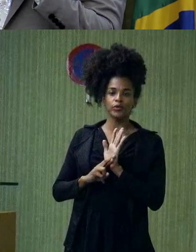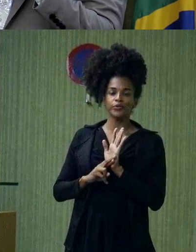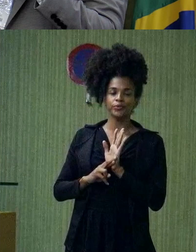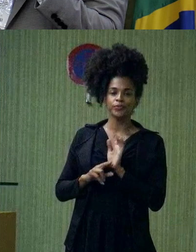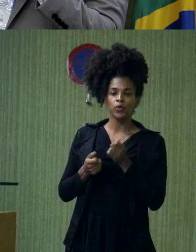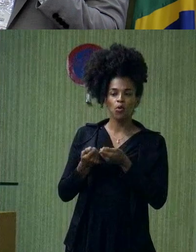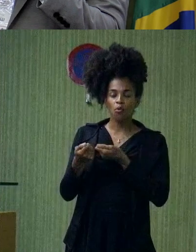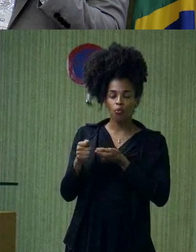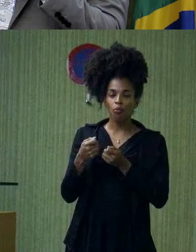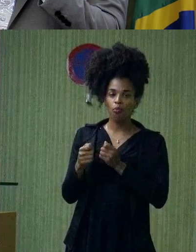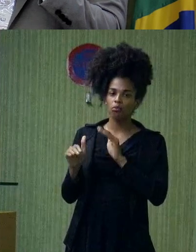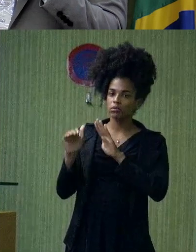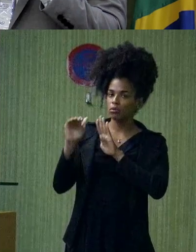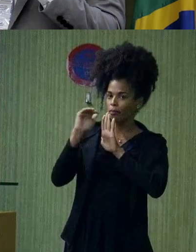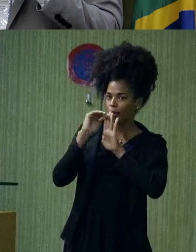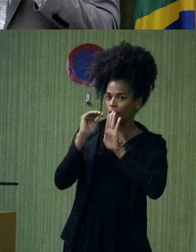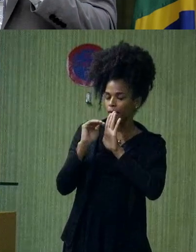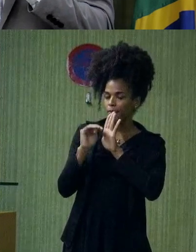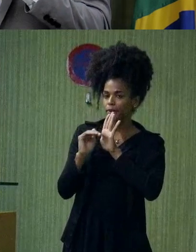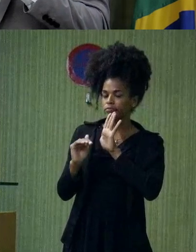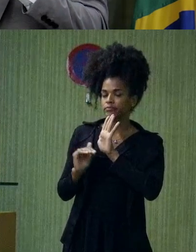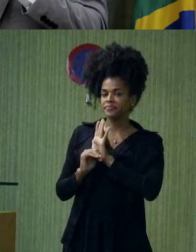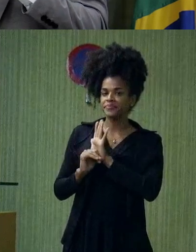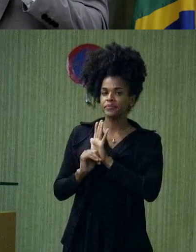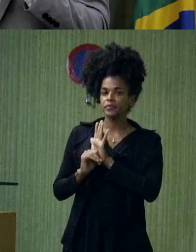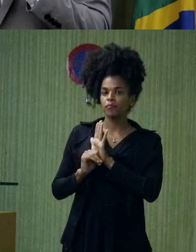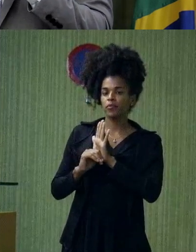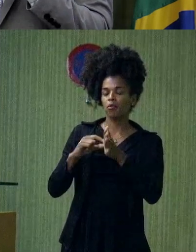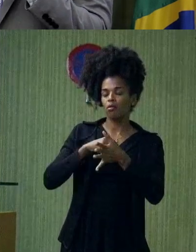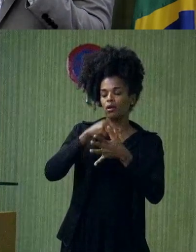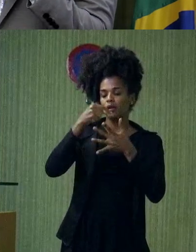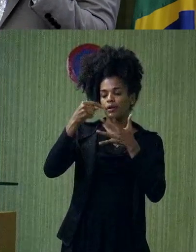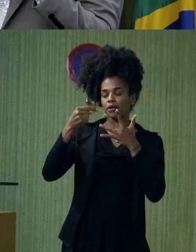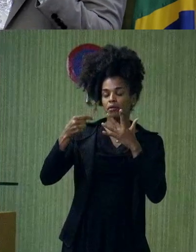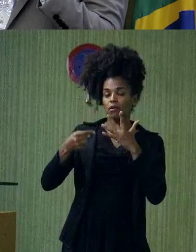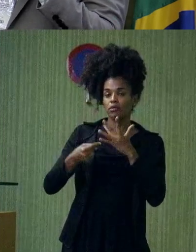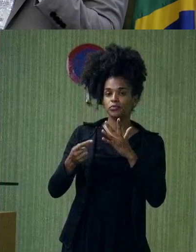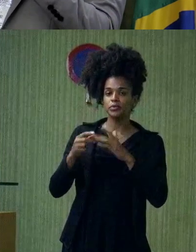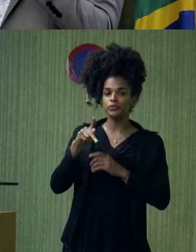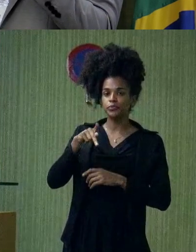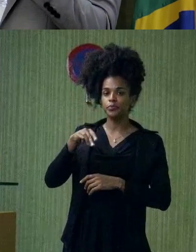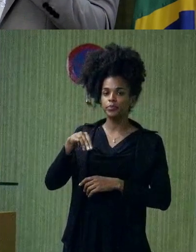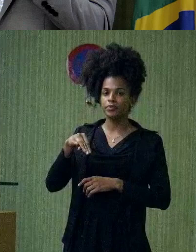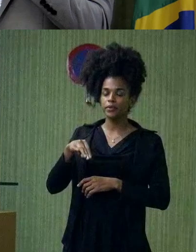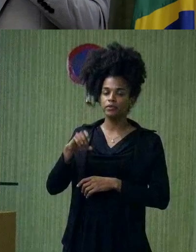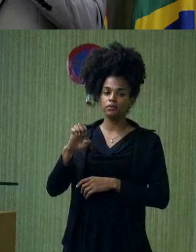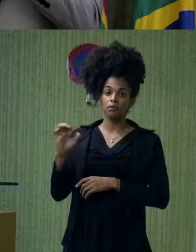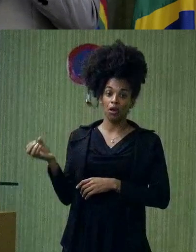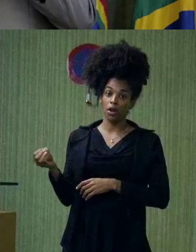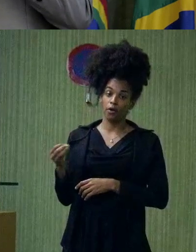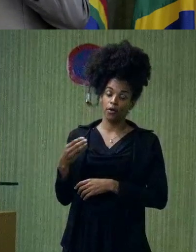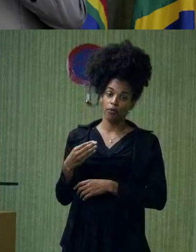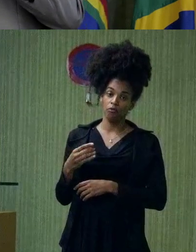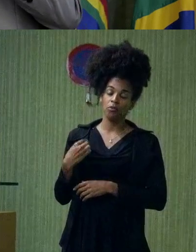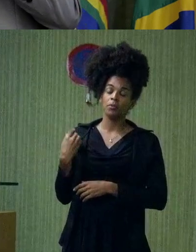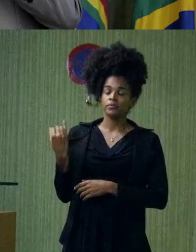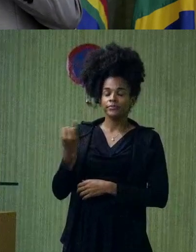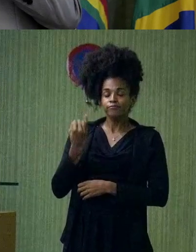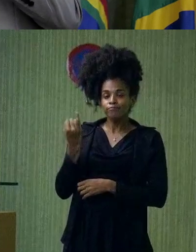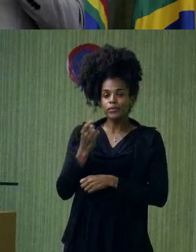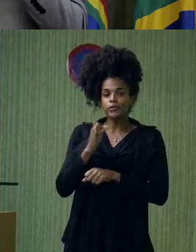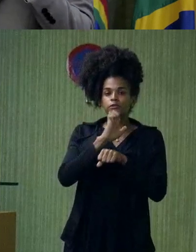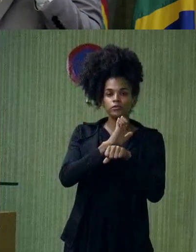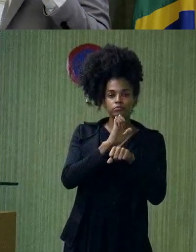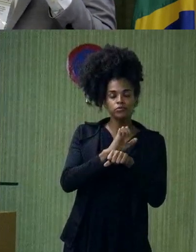processo de monitoração da da das metas né de cumprimento das metas do novo pne mas é importante que também no âmbito Estadual